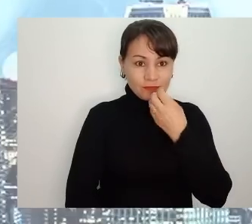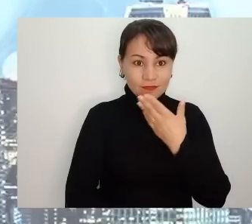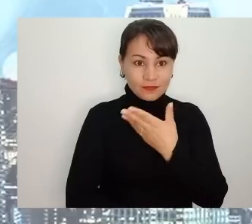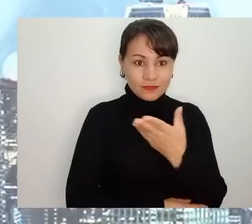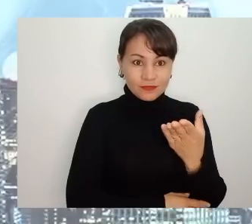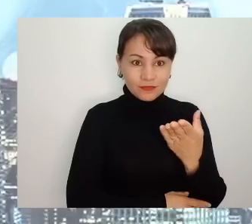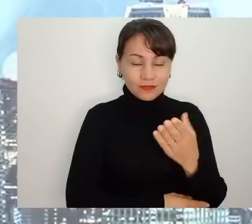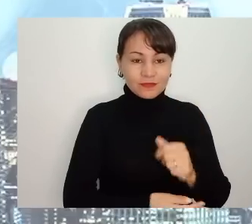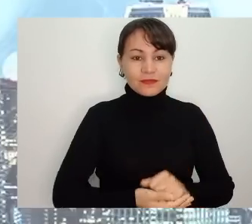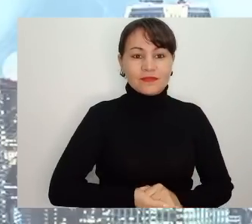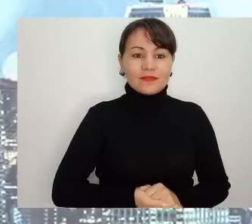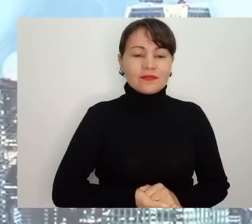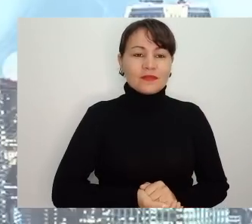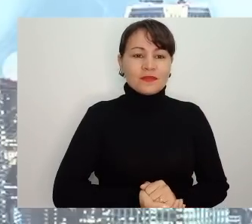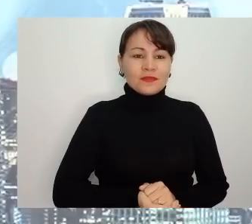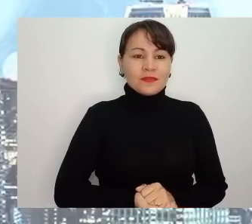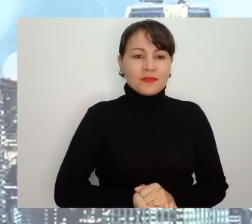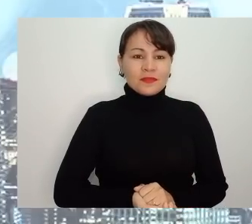Olá, tudo bem?